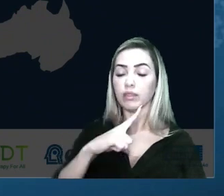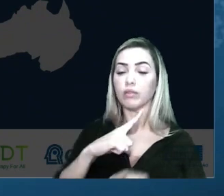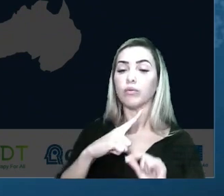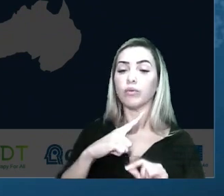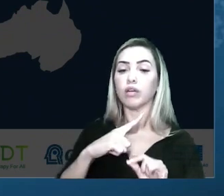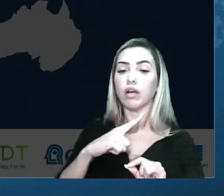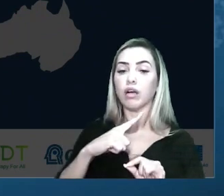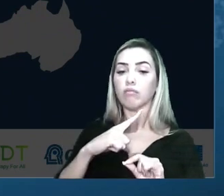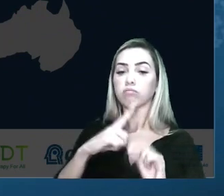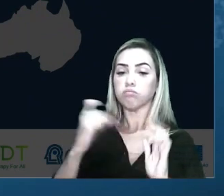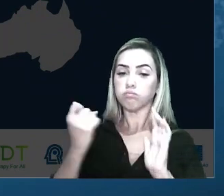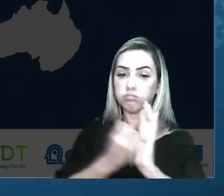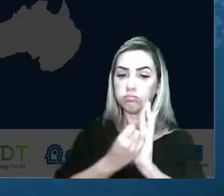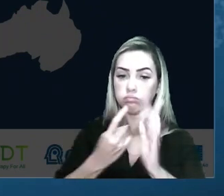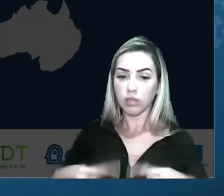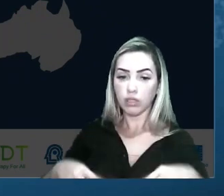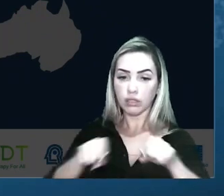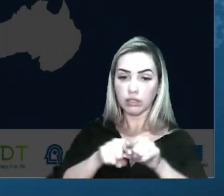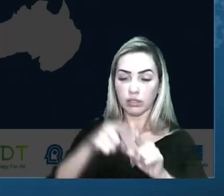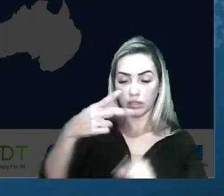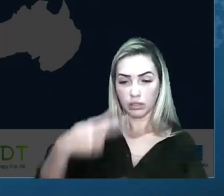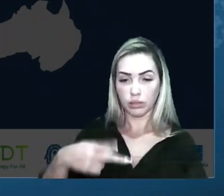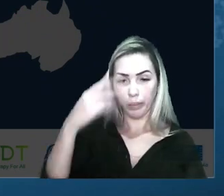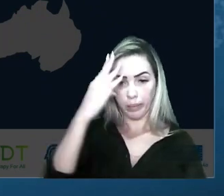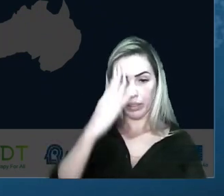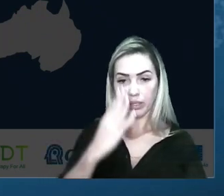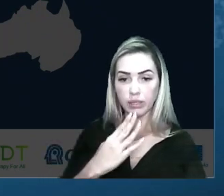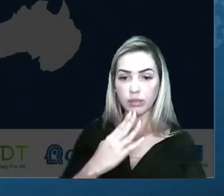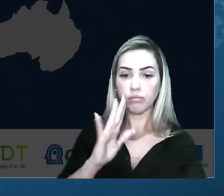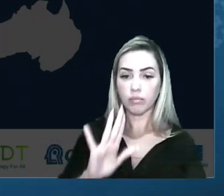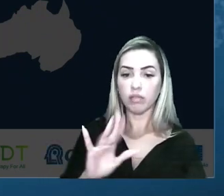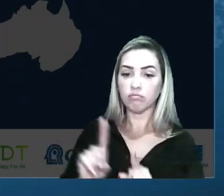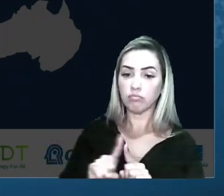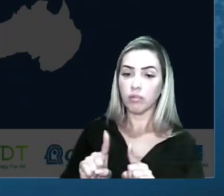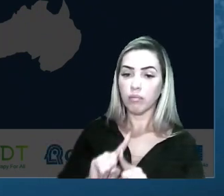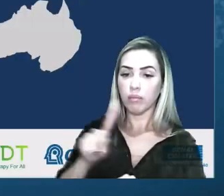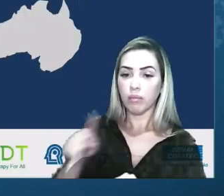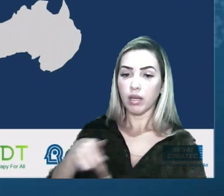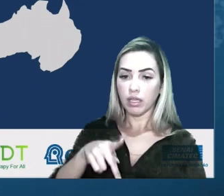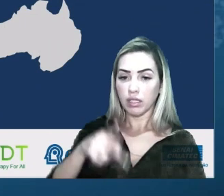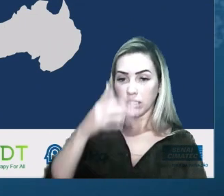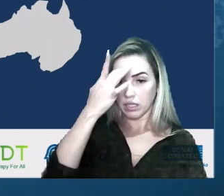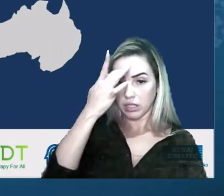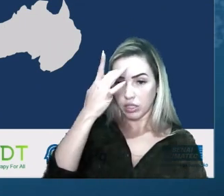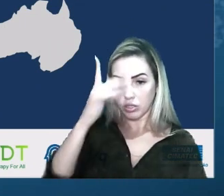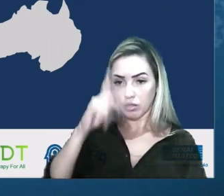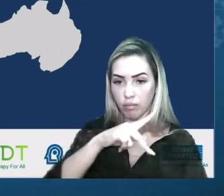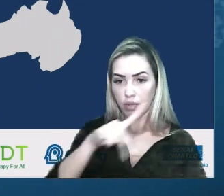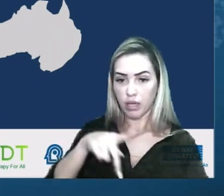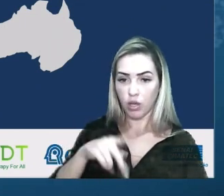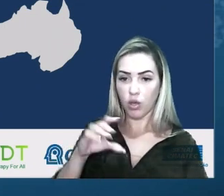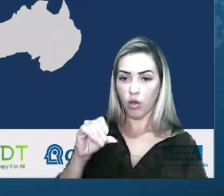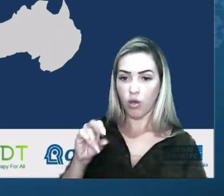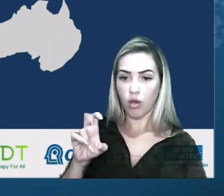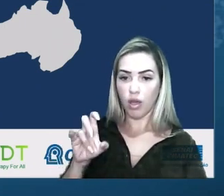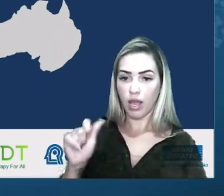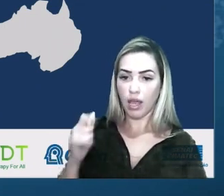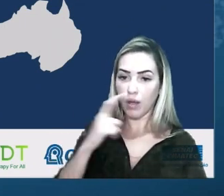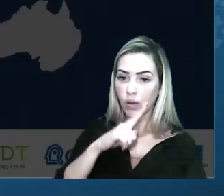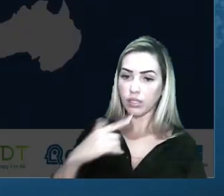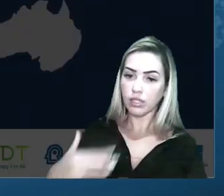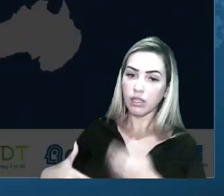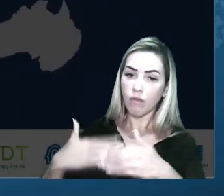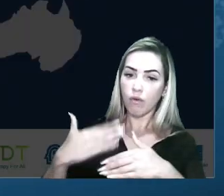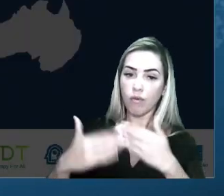estabeleceu parceria não só com a gente, mas também na Índia e na Coreia para desenvolvimento. A